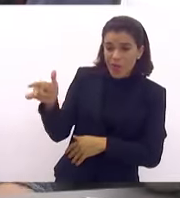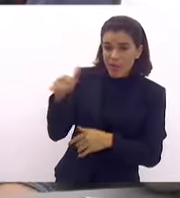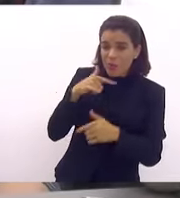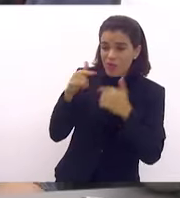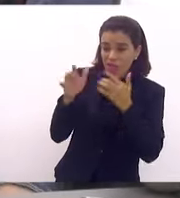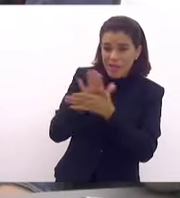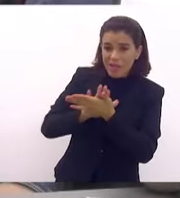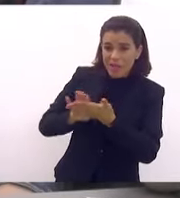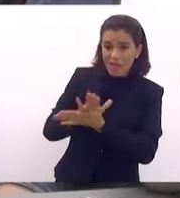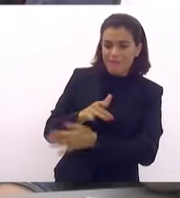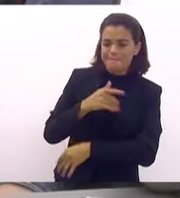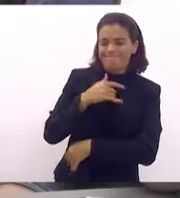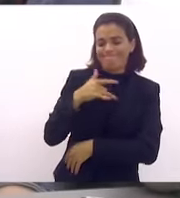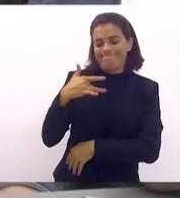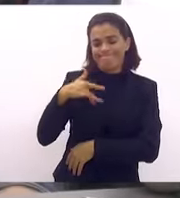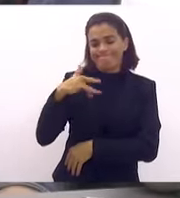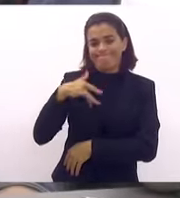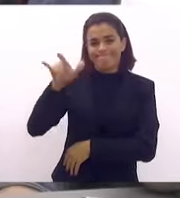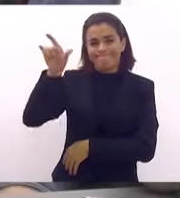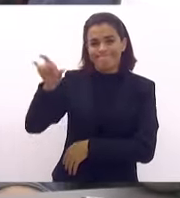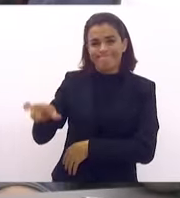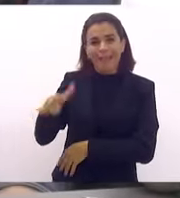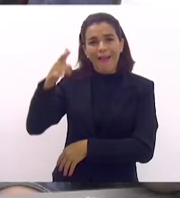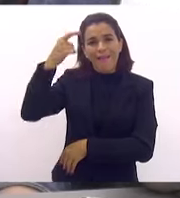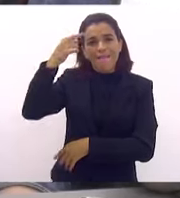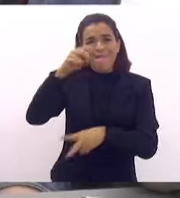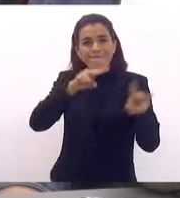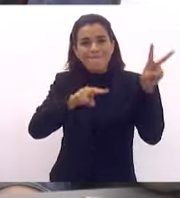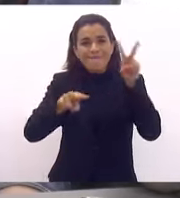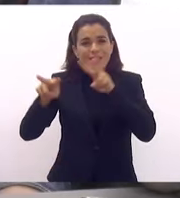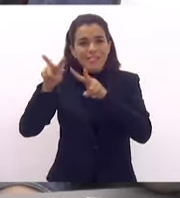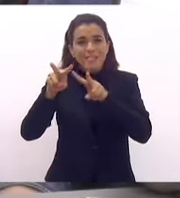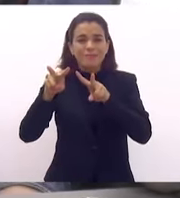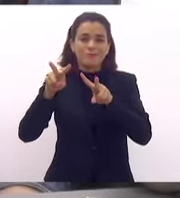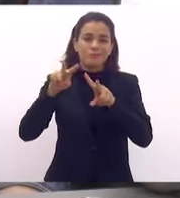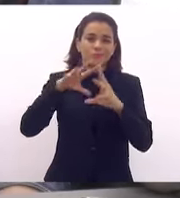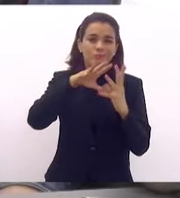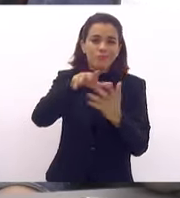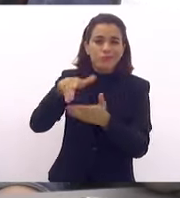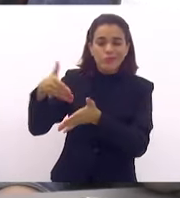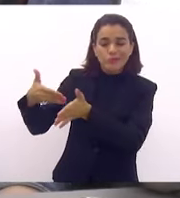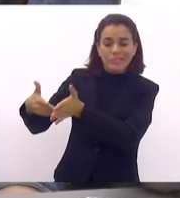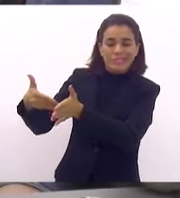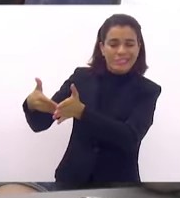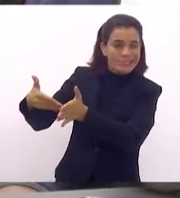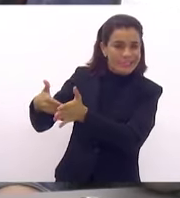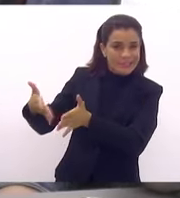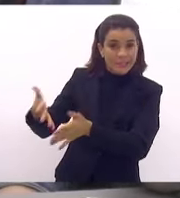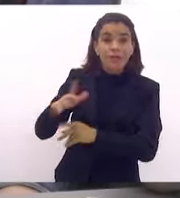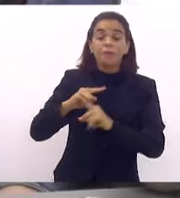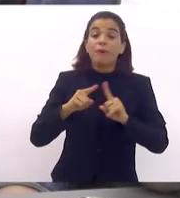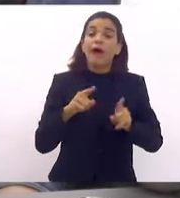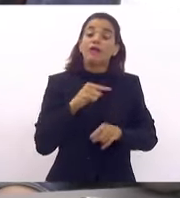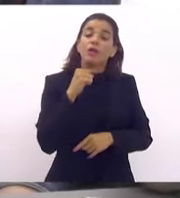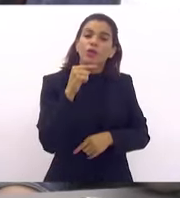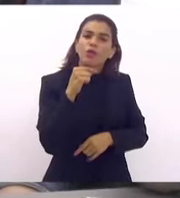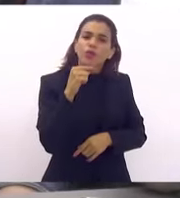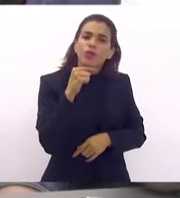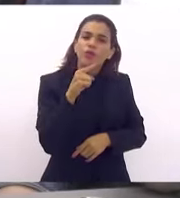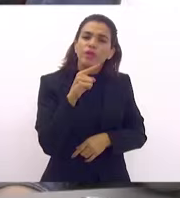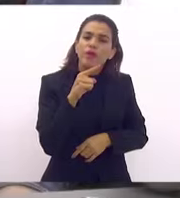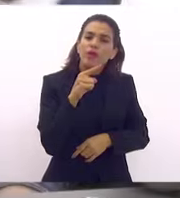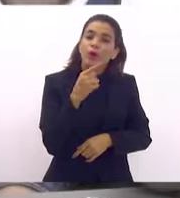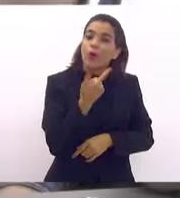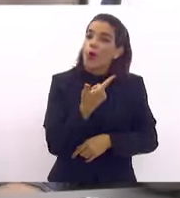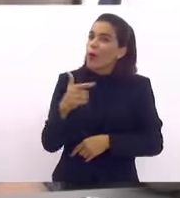né? Seguramente tem uma visão limitada do mundo. Agora, a dúvida, uma coisa é uma dúvida de uma coisa